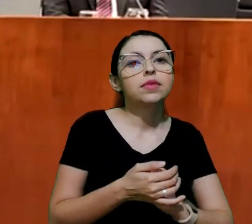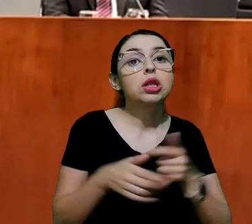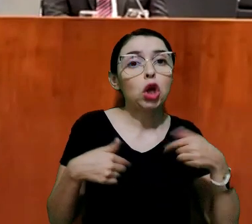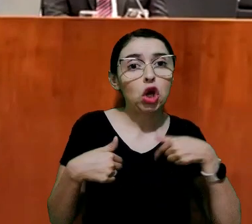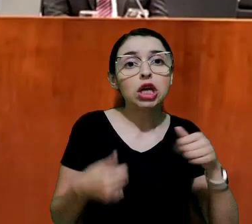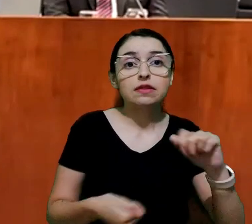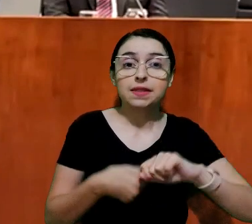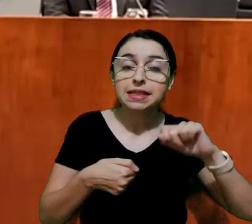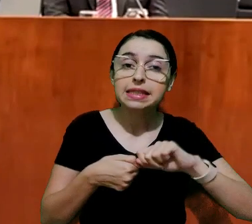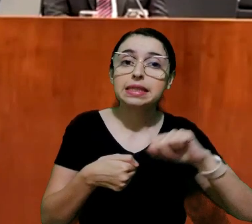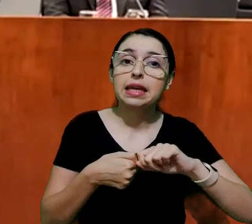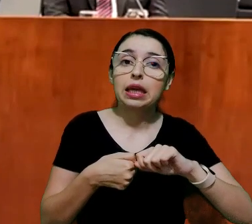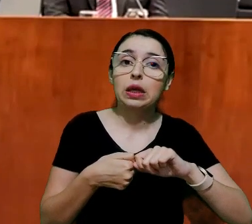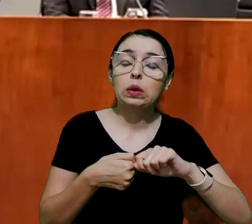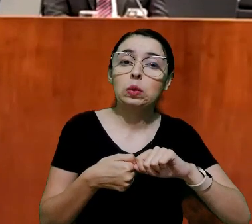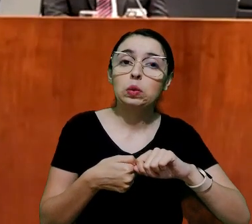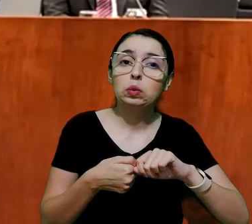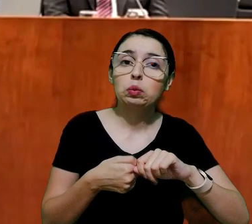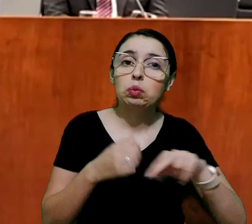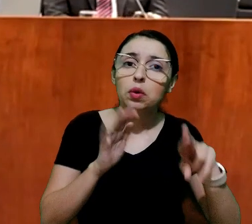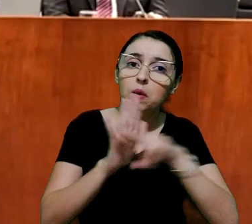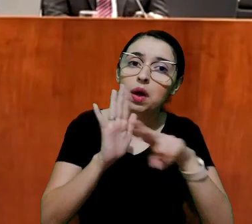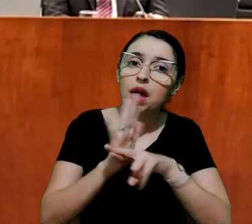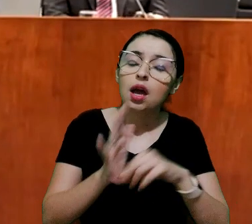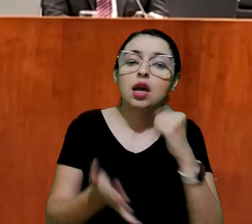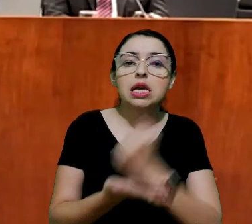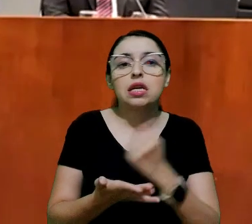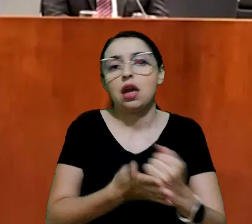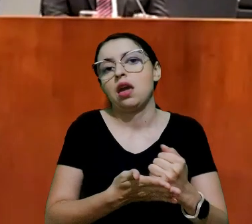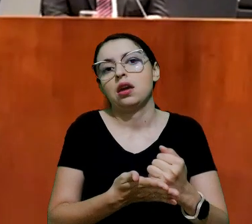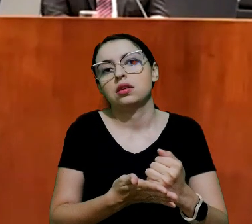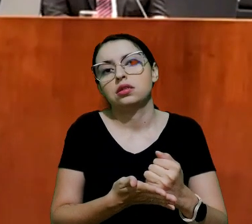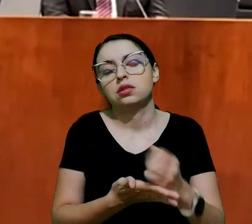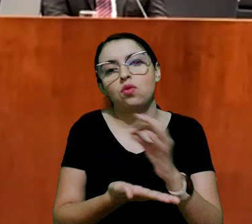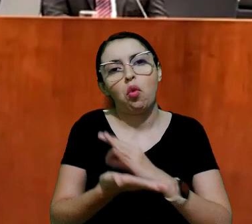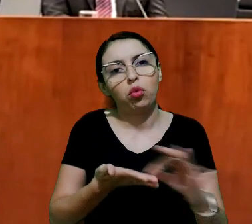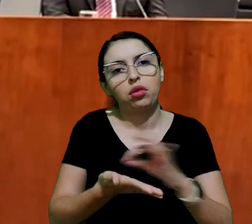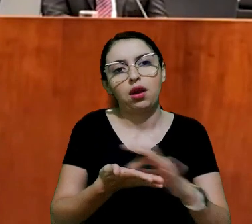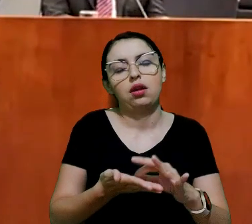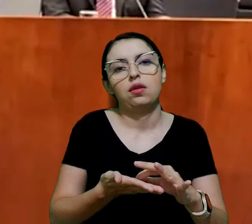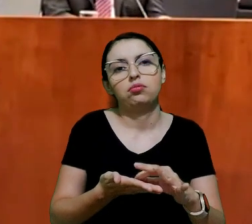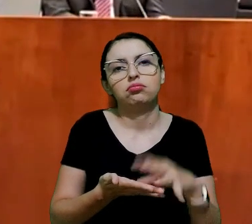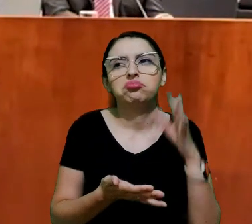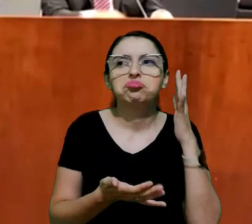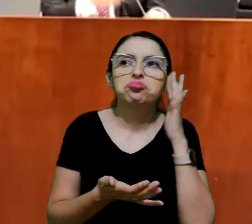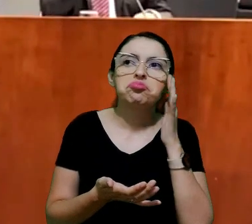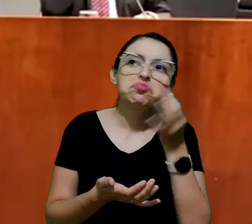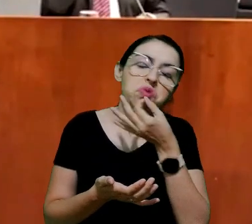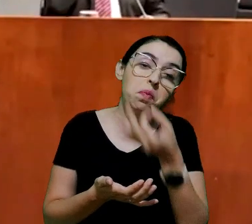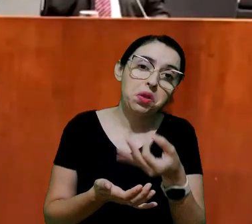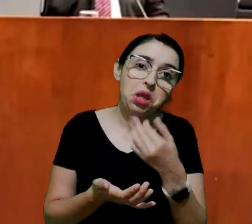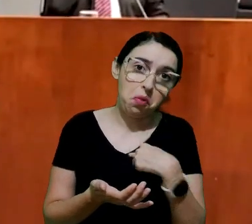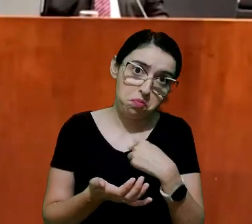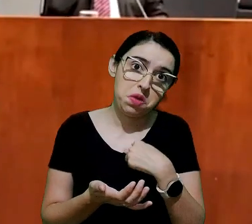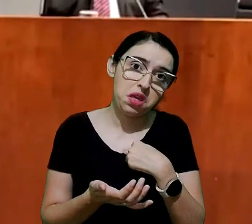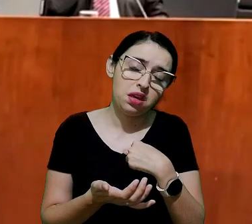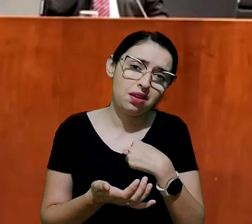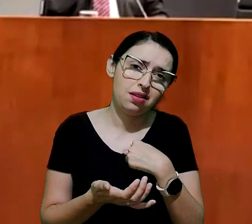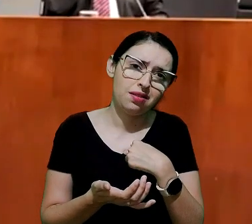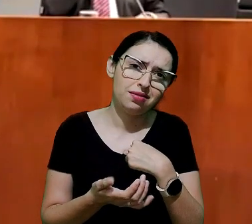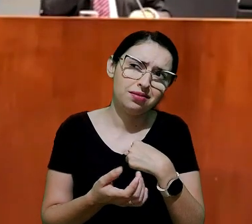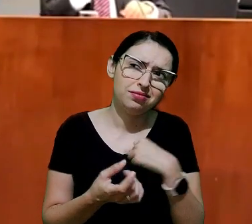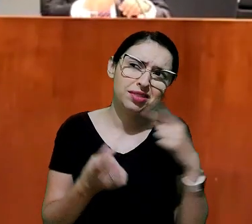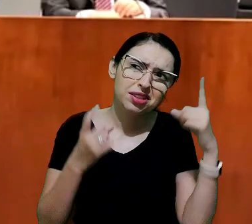um sistema de contratual que me parece colocar em dúvida a licitude